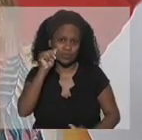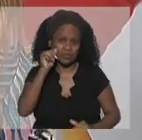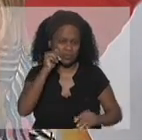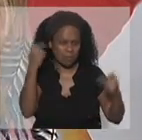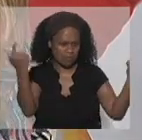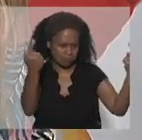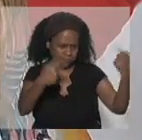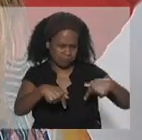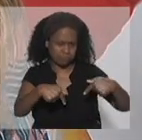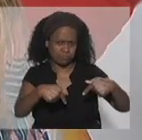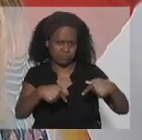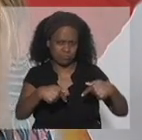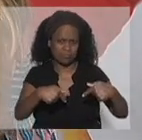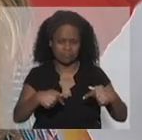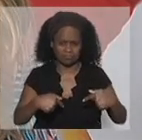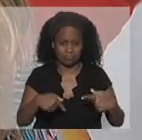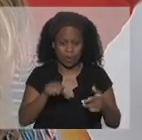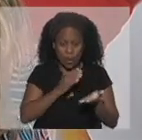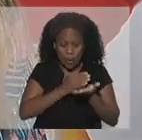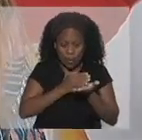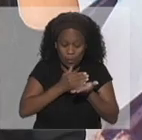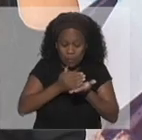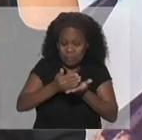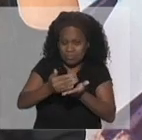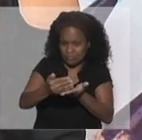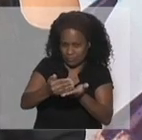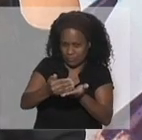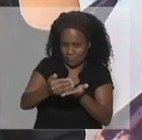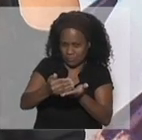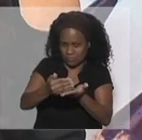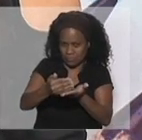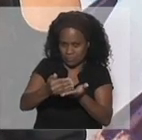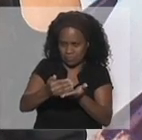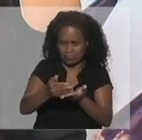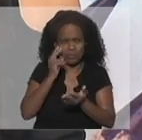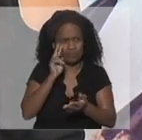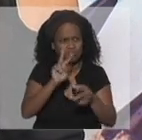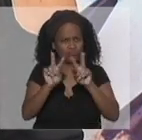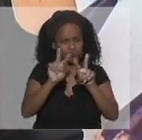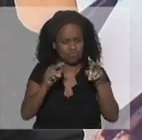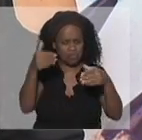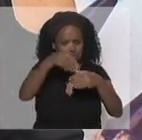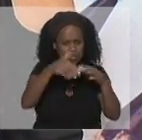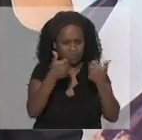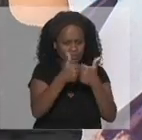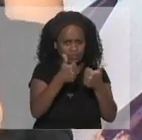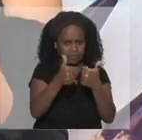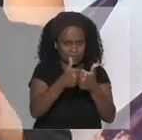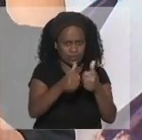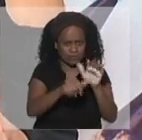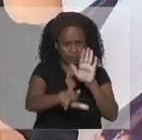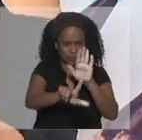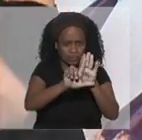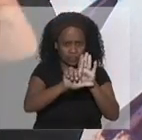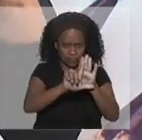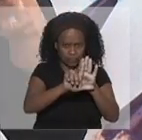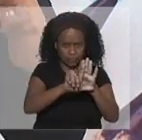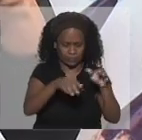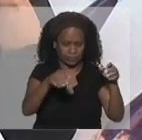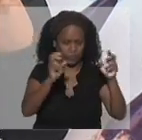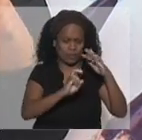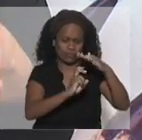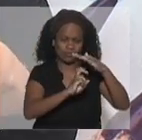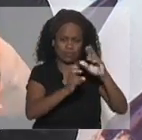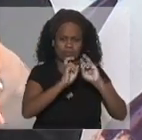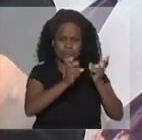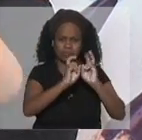como nossa competição, como as nossas inimigas. Por isso que eu falei, começa. Eu vejo isso até em transporte público, por exemplo. Existe uma lei, a lei